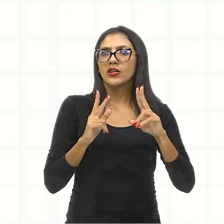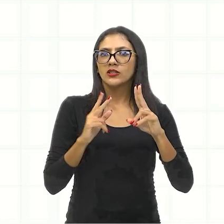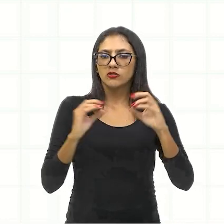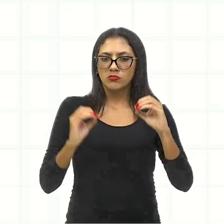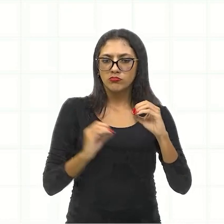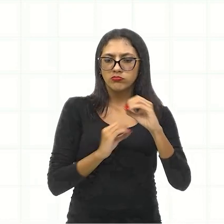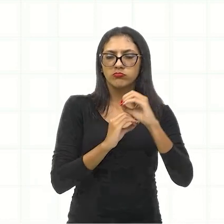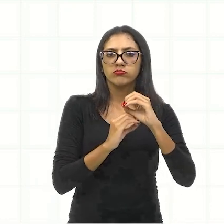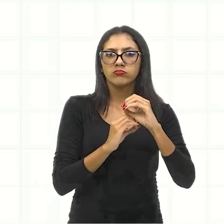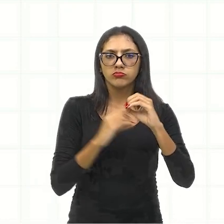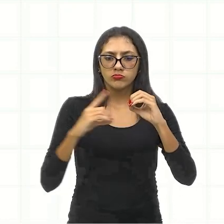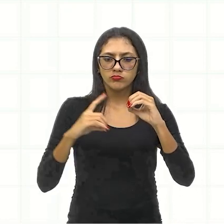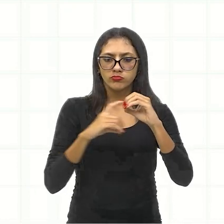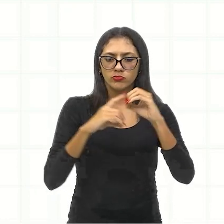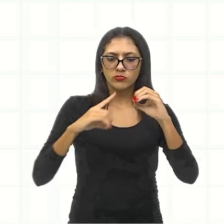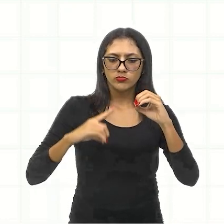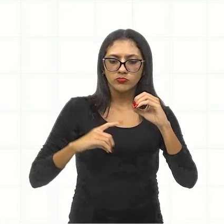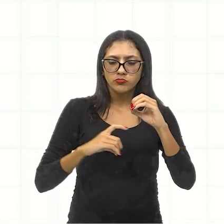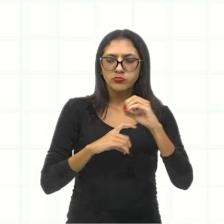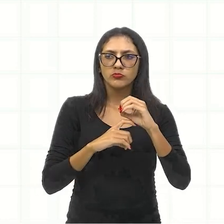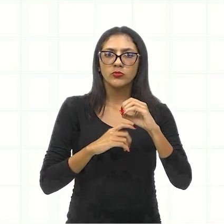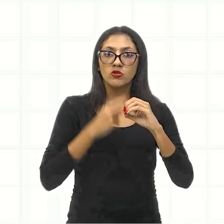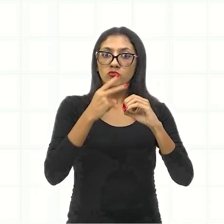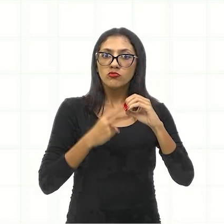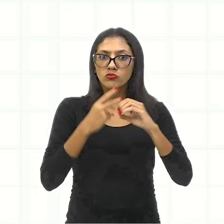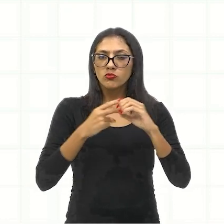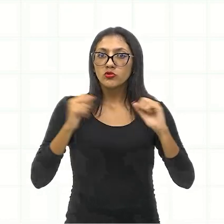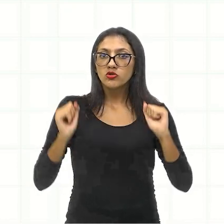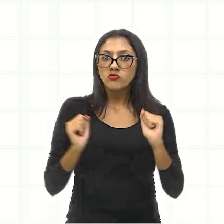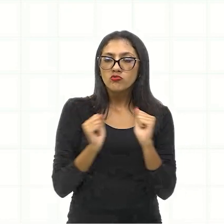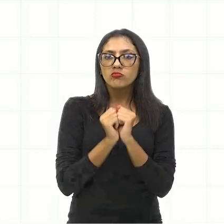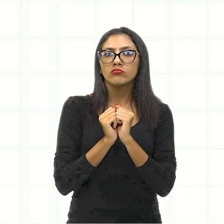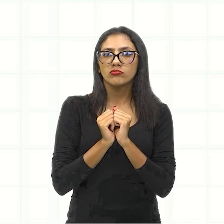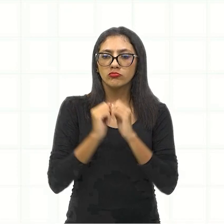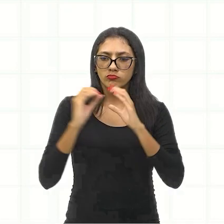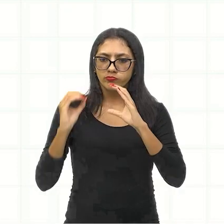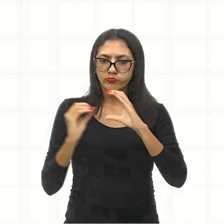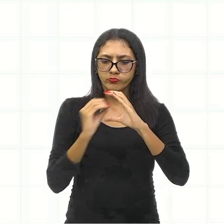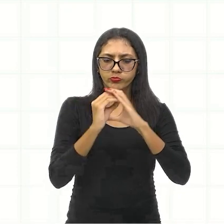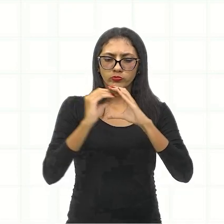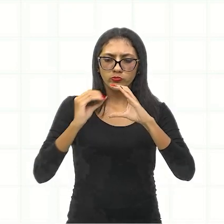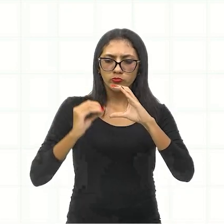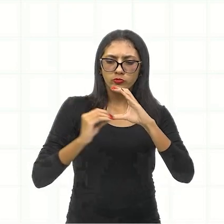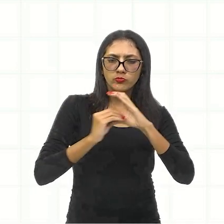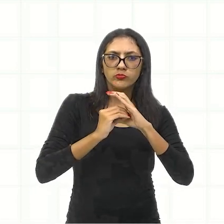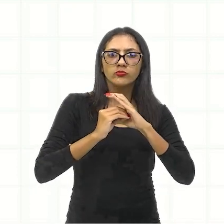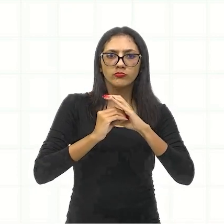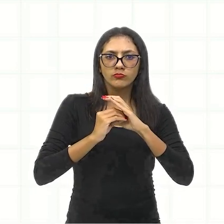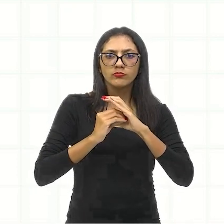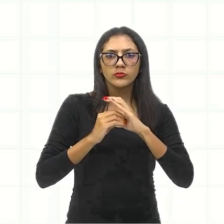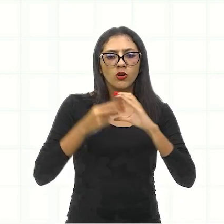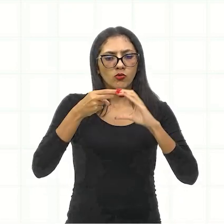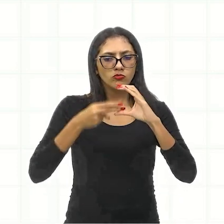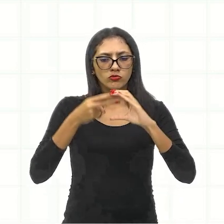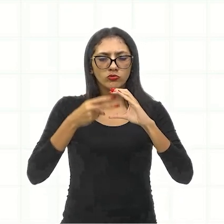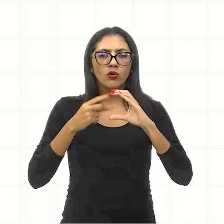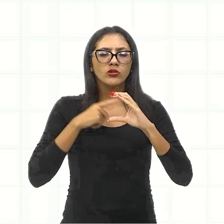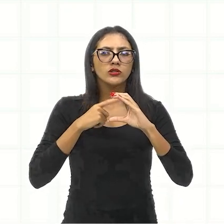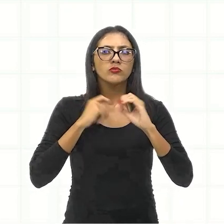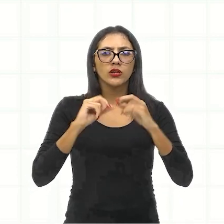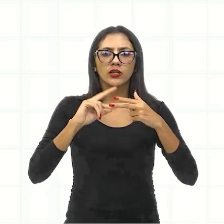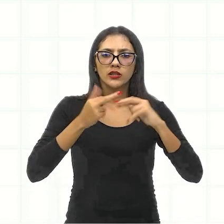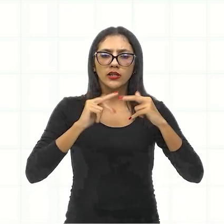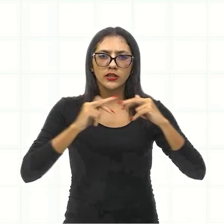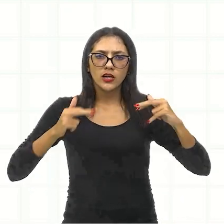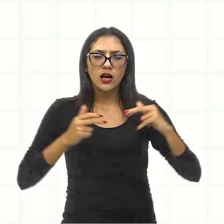se desenvolvem no útero ao mesmo tempo. E eles apresentam 50% do DNA materno e 50% do paterno,